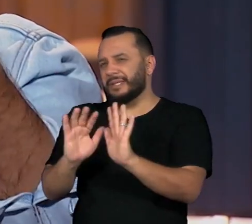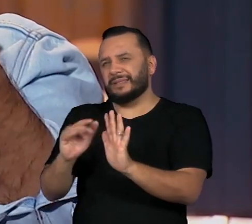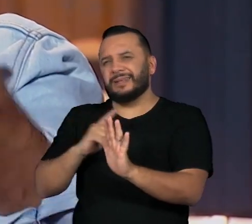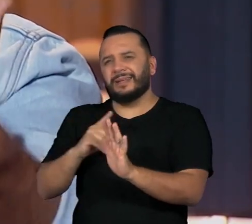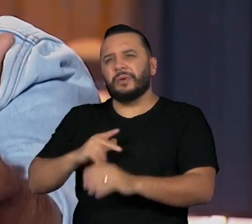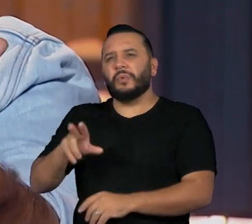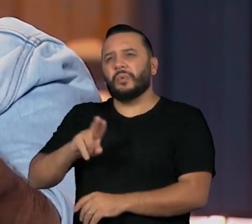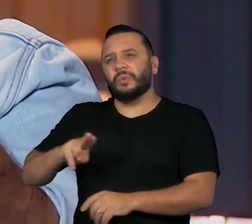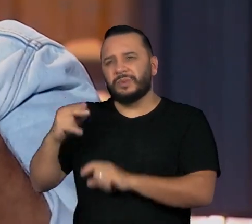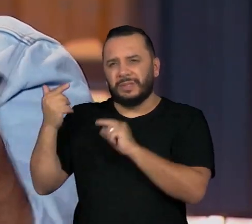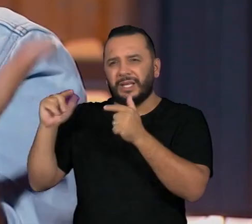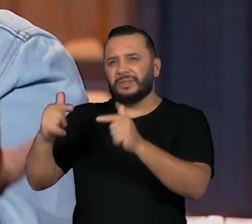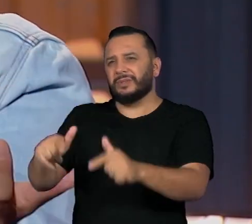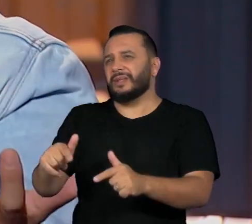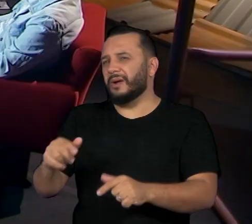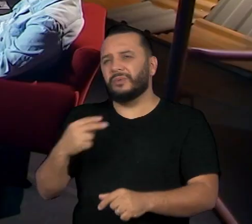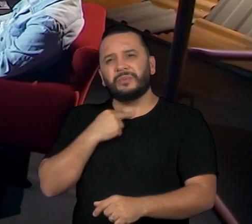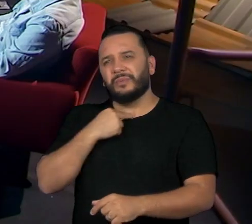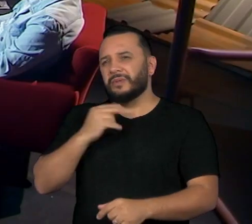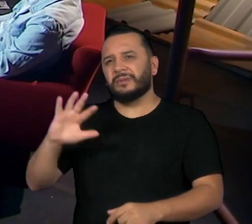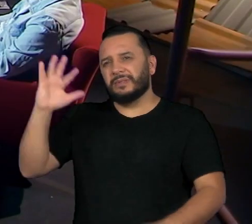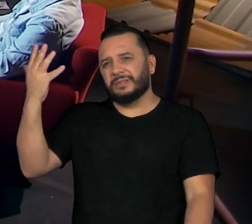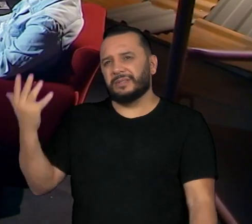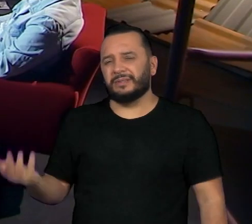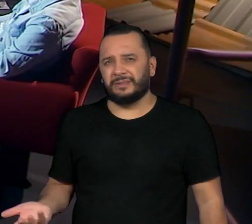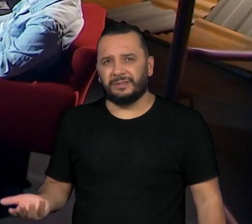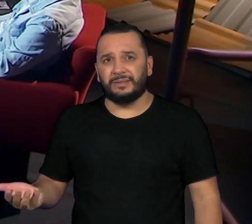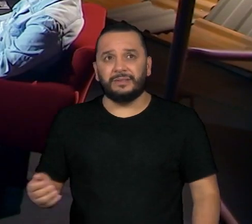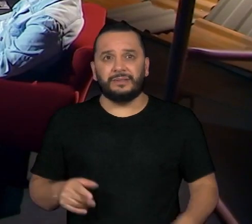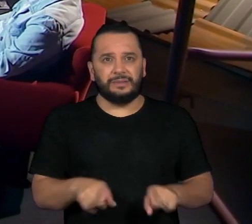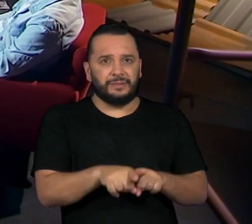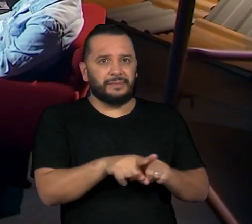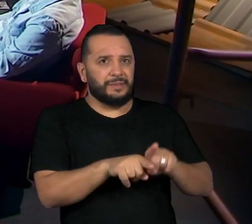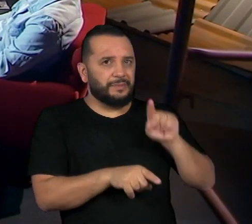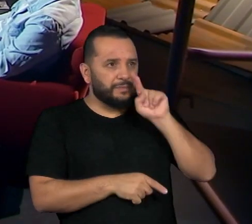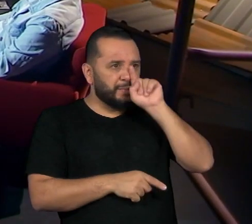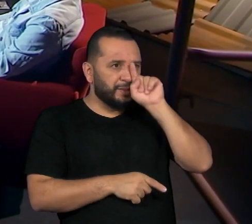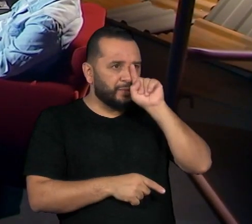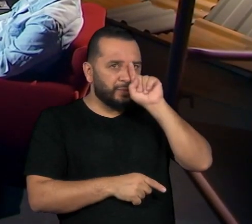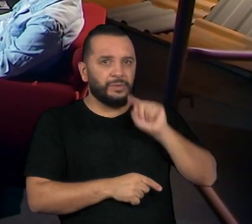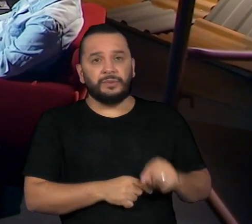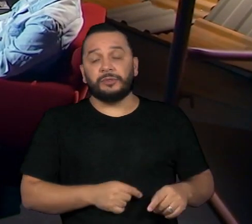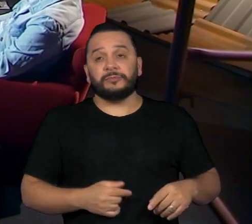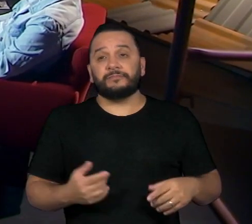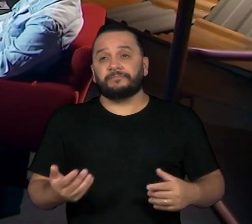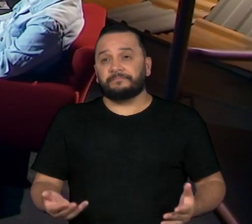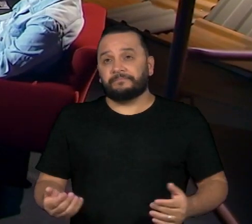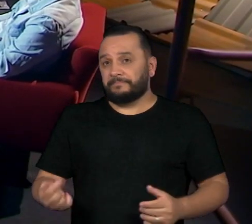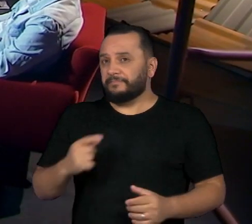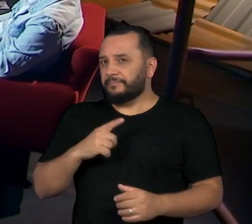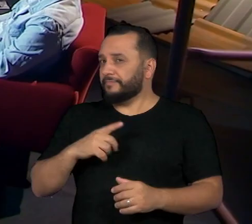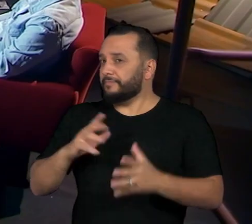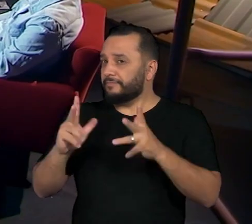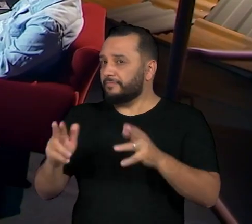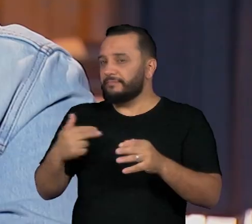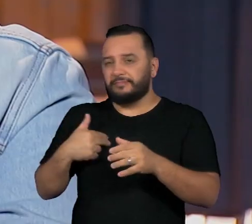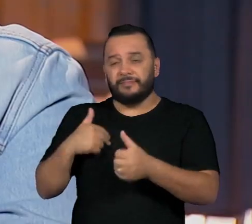vai ser uma grande traição e uma grande burrice. E também um pouco perigoso, não é não? Eu acho que, como os esportes